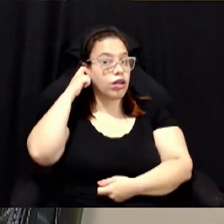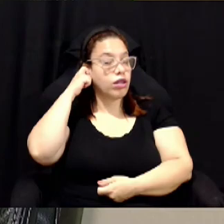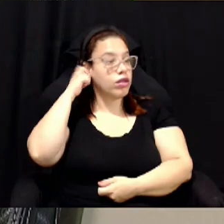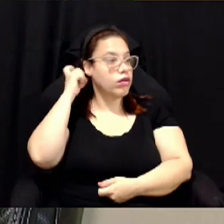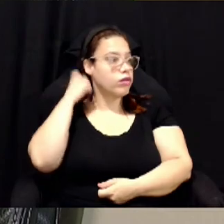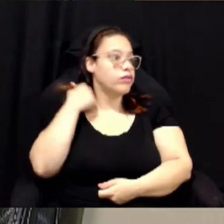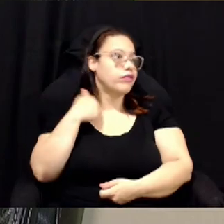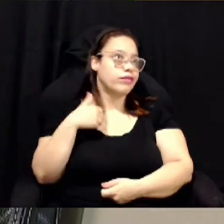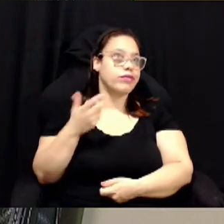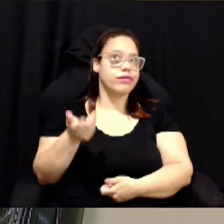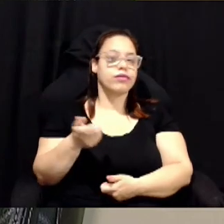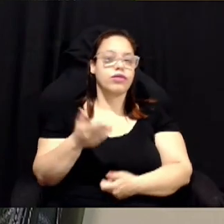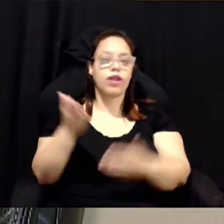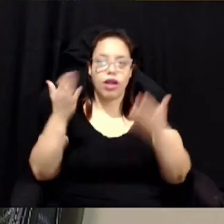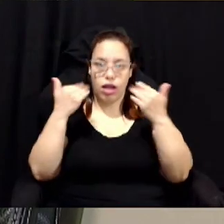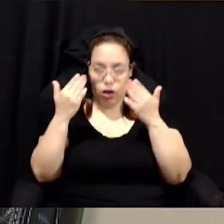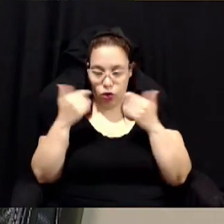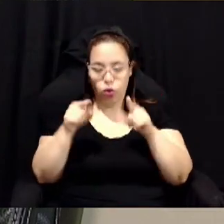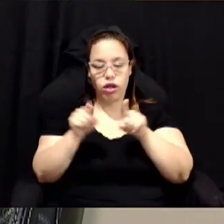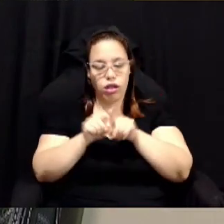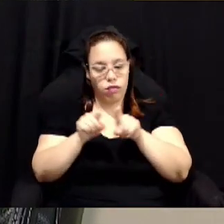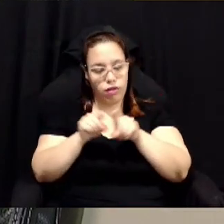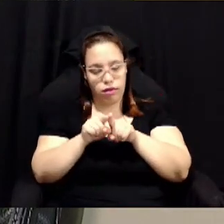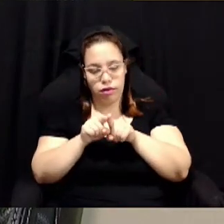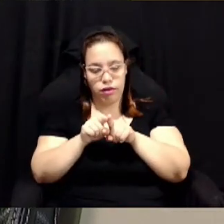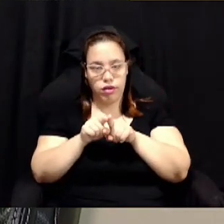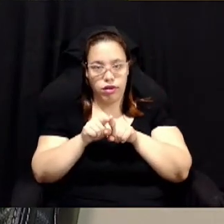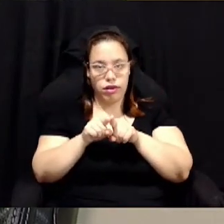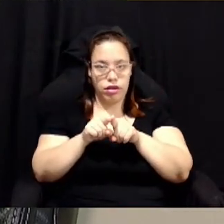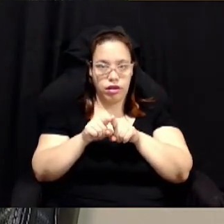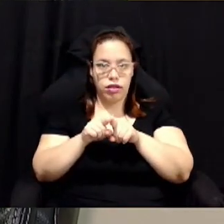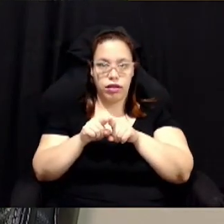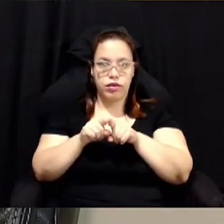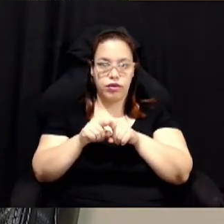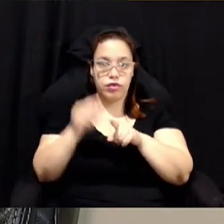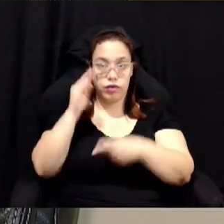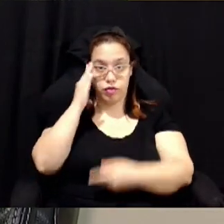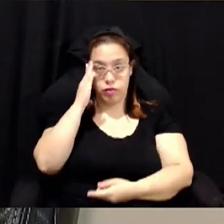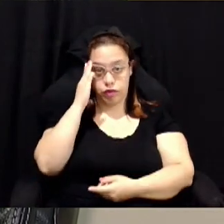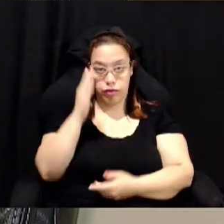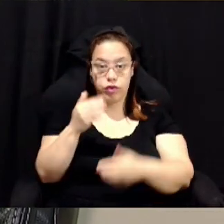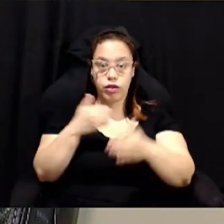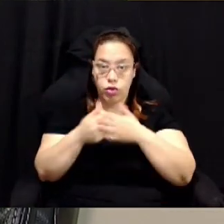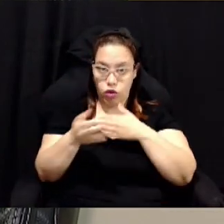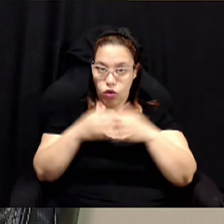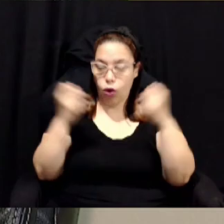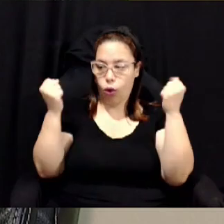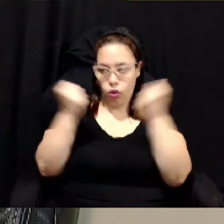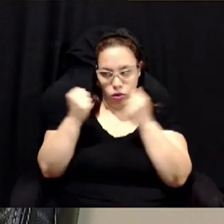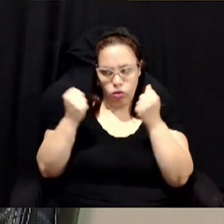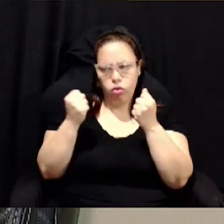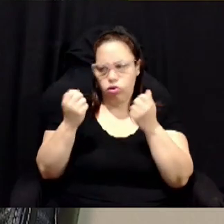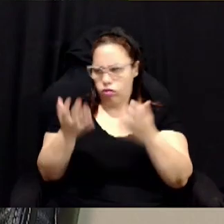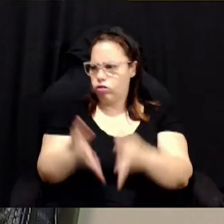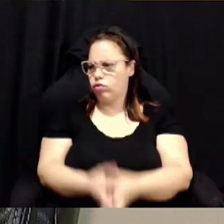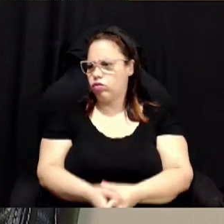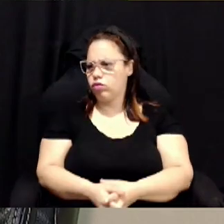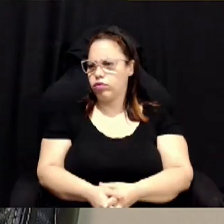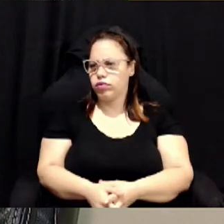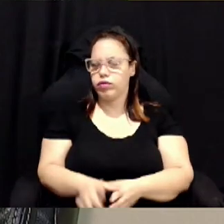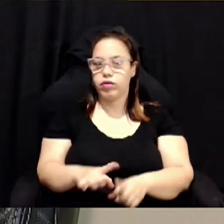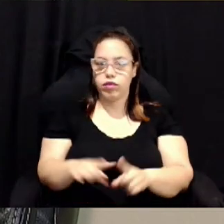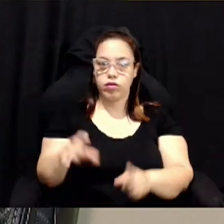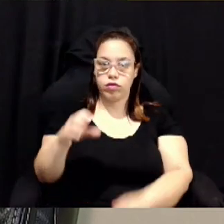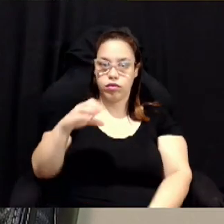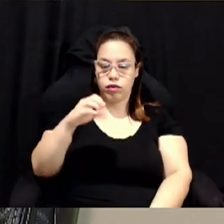o calor, né, também. Você não pode em horários mais frescos, né? Isso em qualquer atividade física ao ar livre. Porém, com canicross, você tem que tomar cuidado